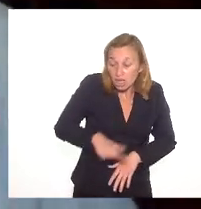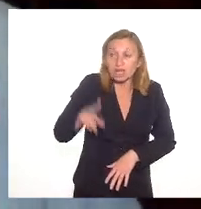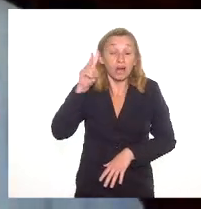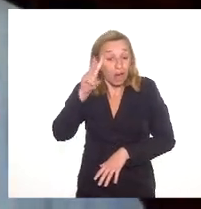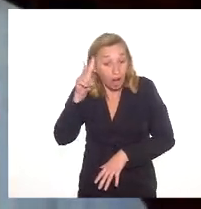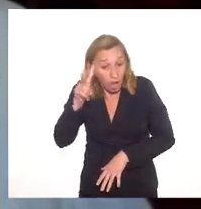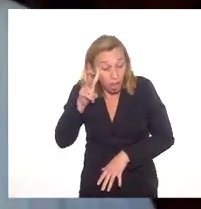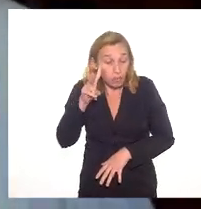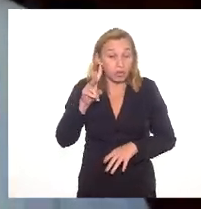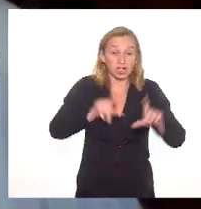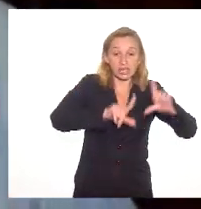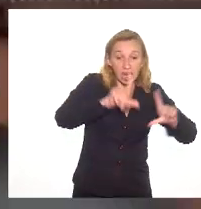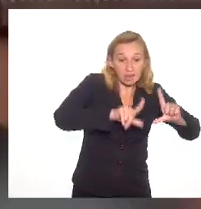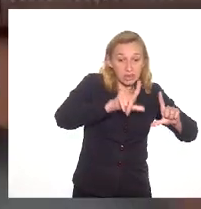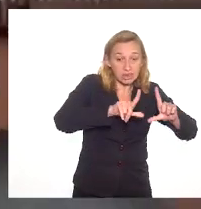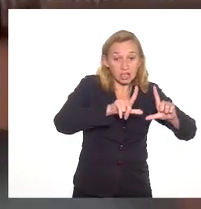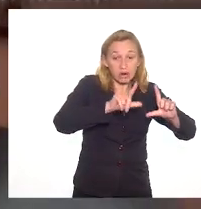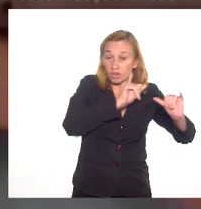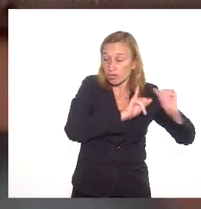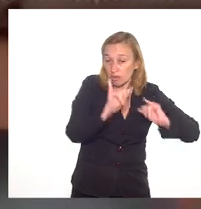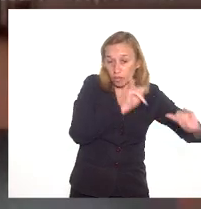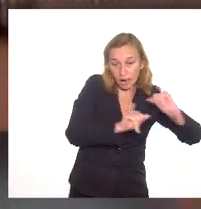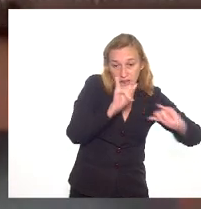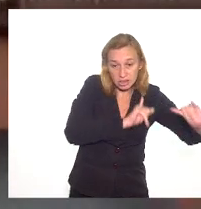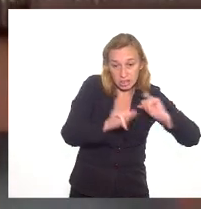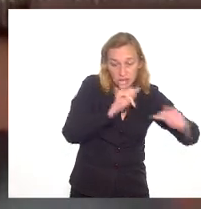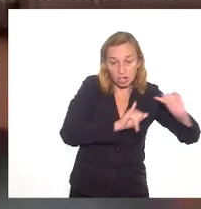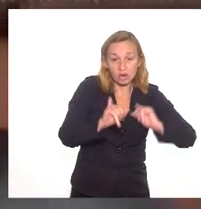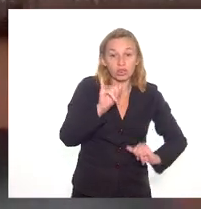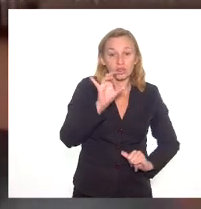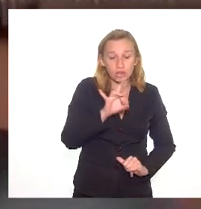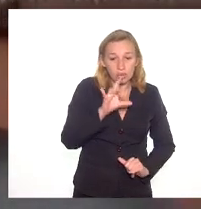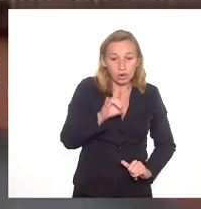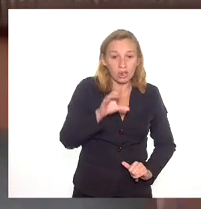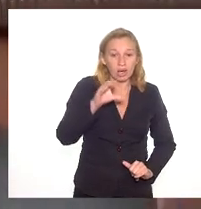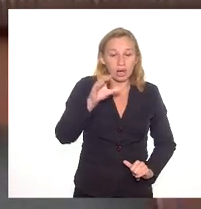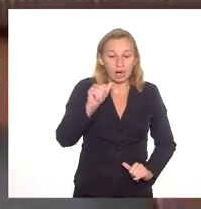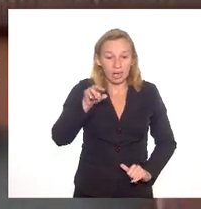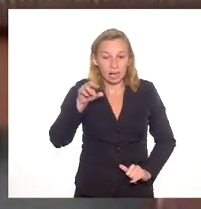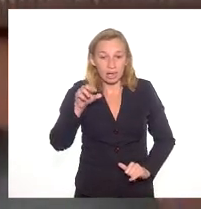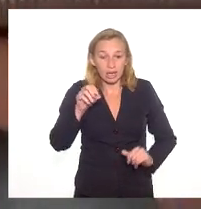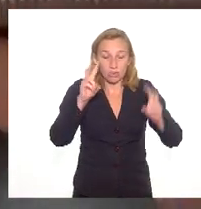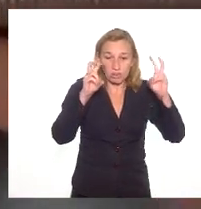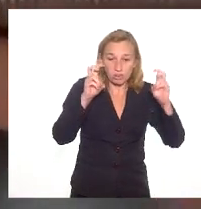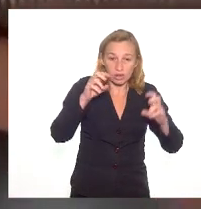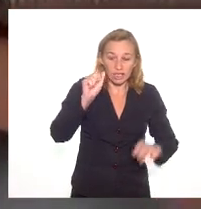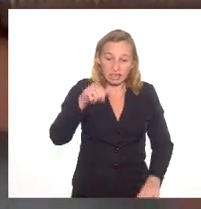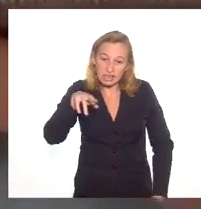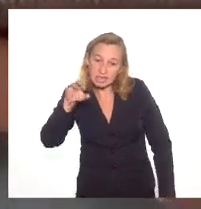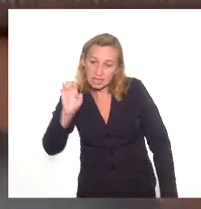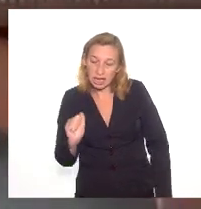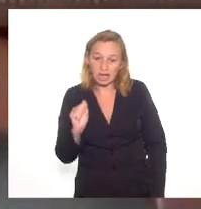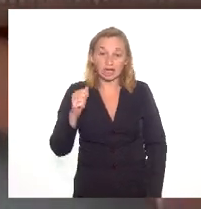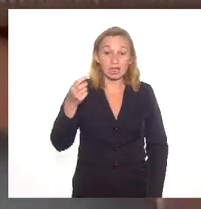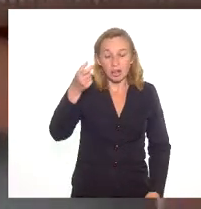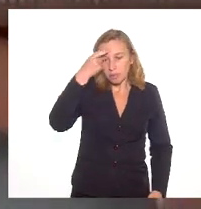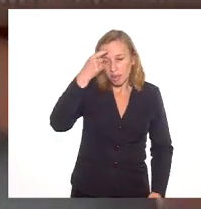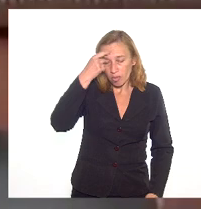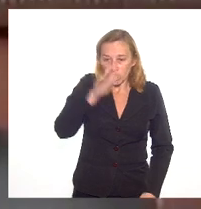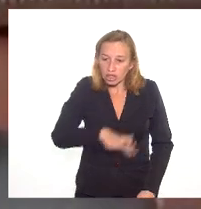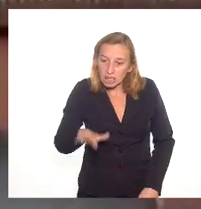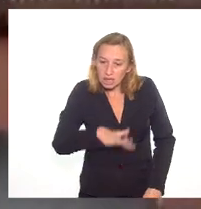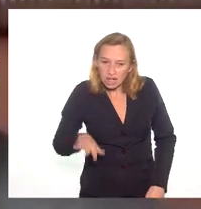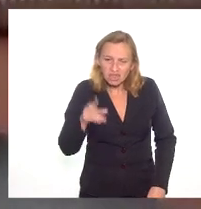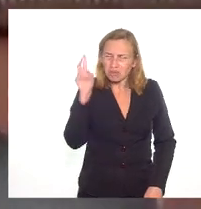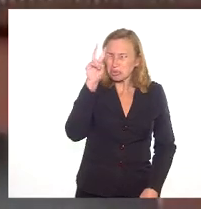Eu era criança, mas eu lembro que a televisão só se falava no caso Araceli, né? É uma memória de infância que...